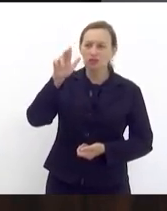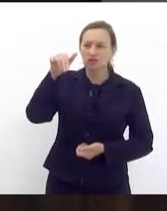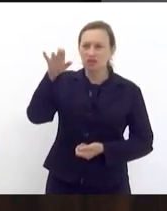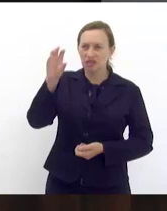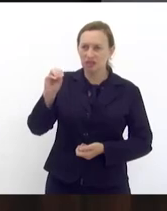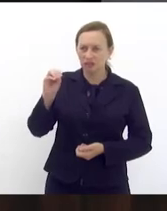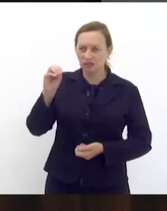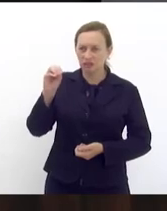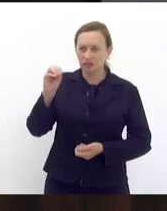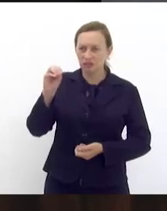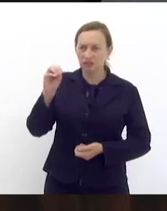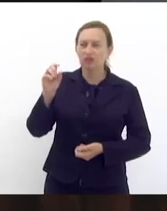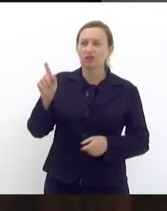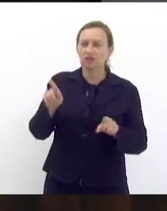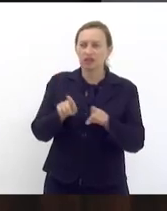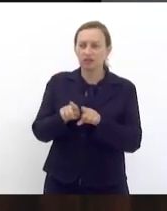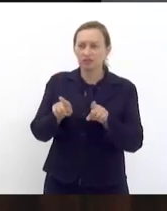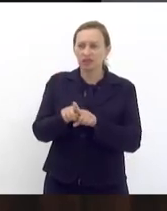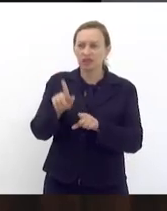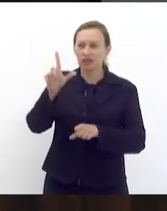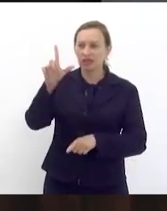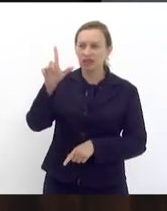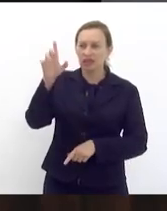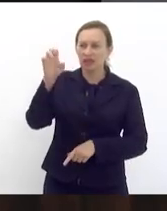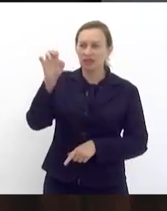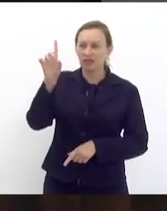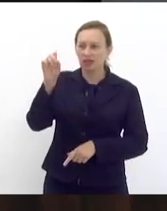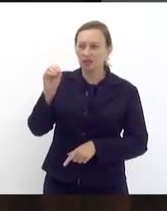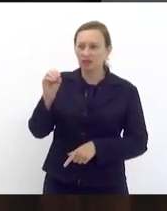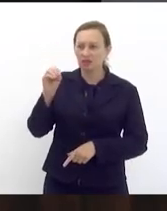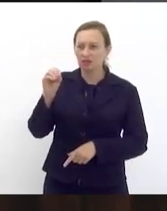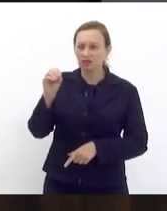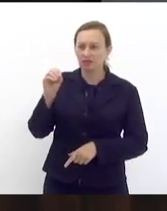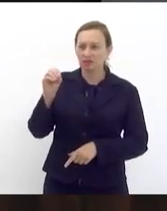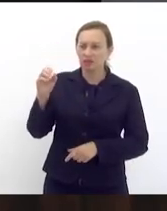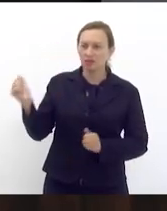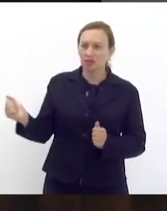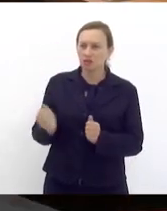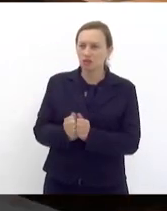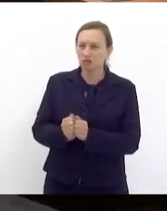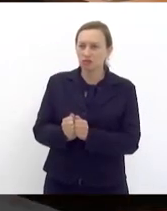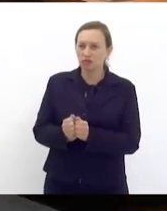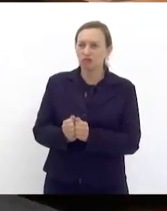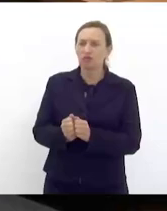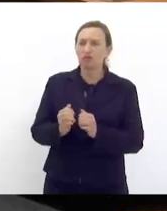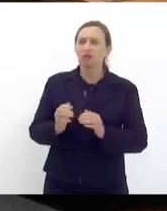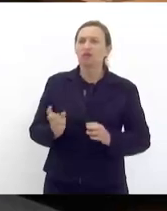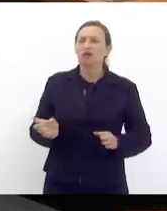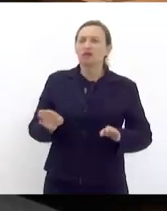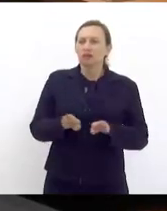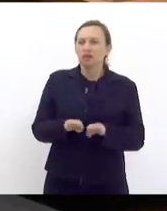e estadual Léo Vieira, o senhor Jair Tom Mendes, para compor aqui a mesa conosco.